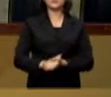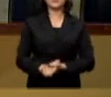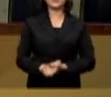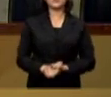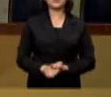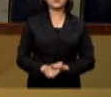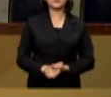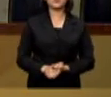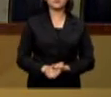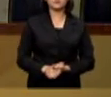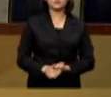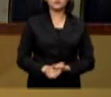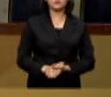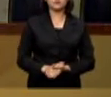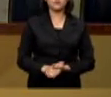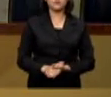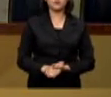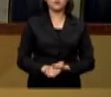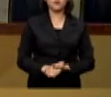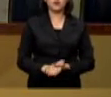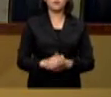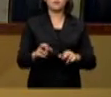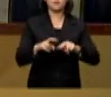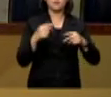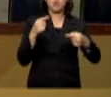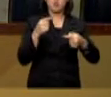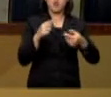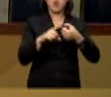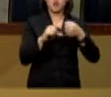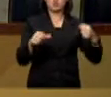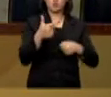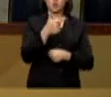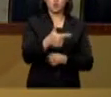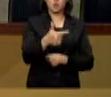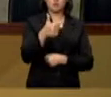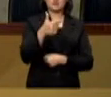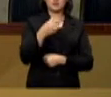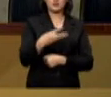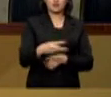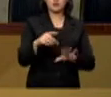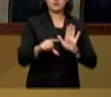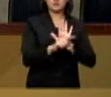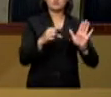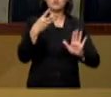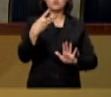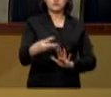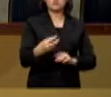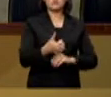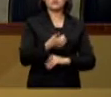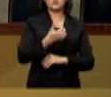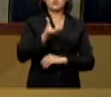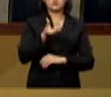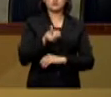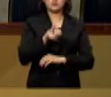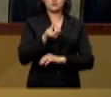não conhecia da ação com os artigos 2, 3, parágrafo 3º, 16, parágrafo 2º,